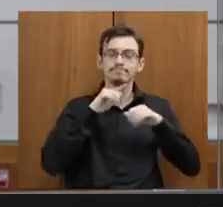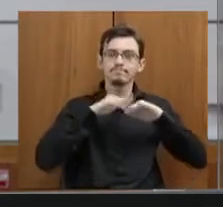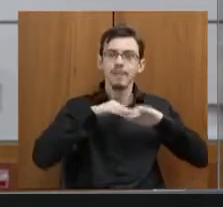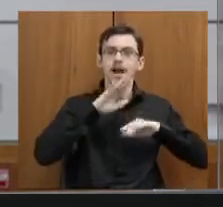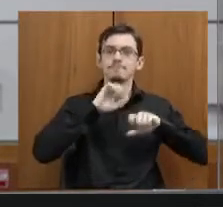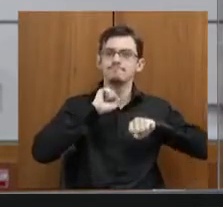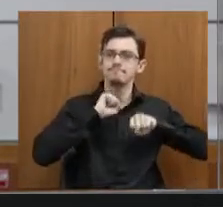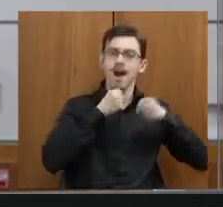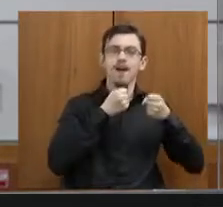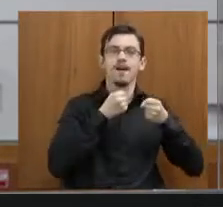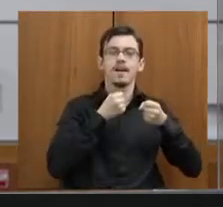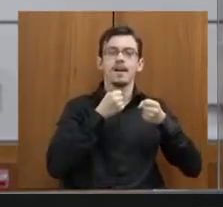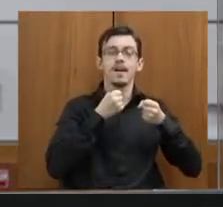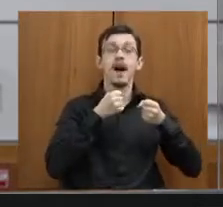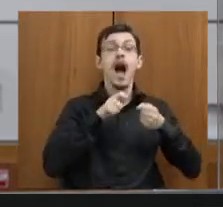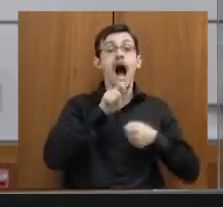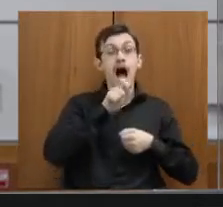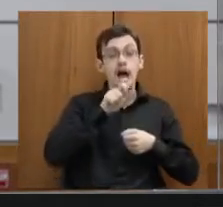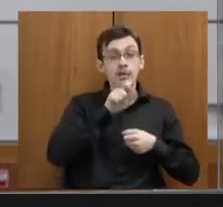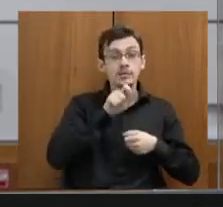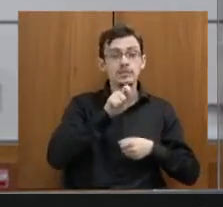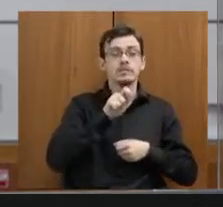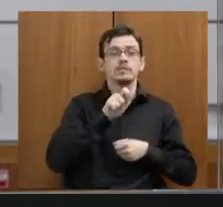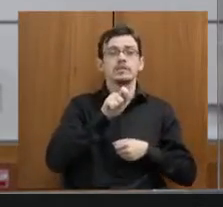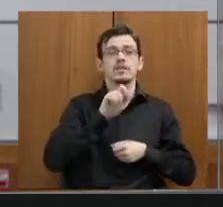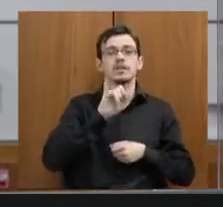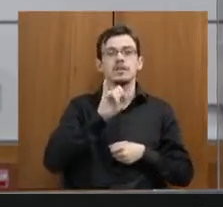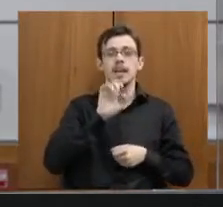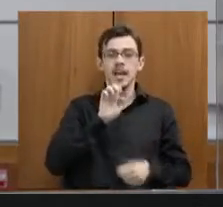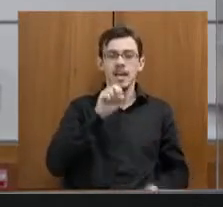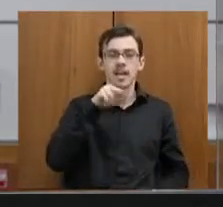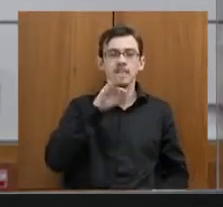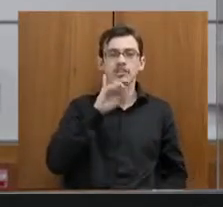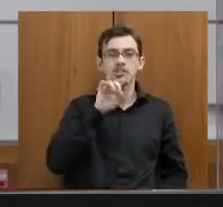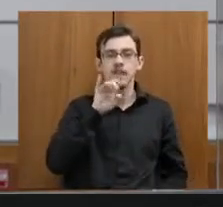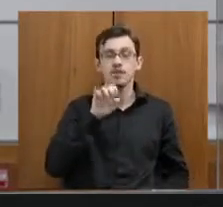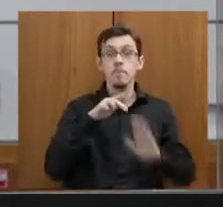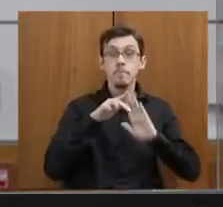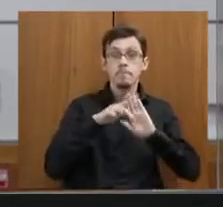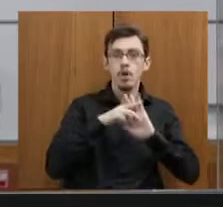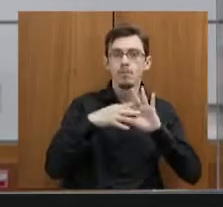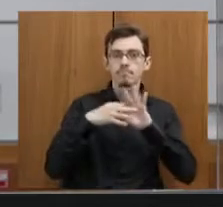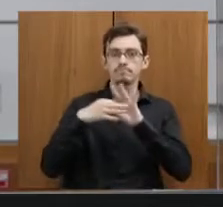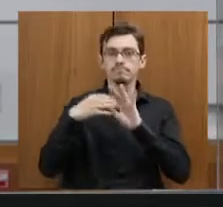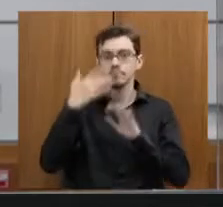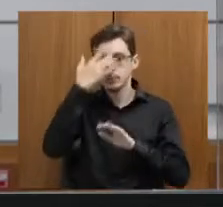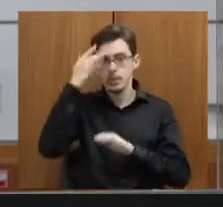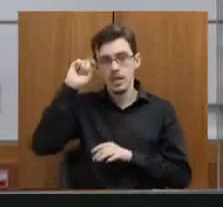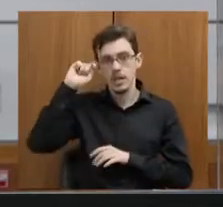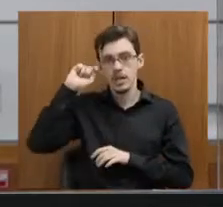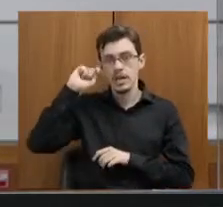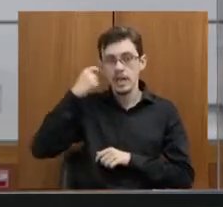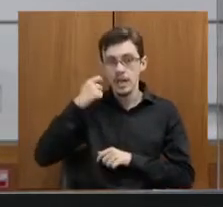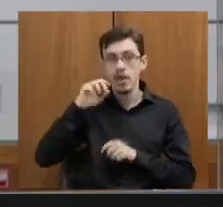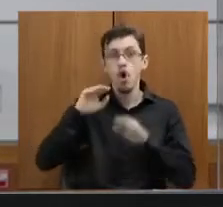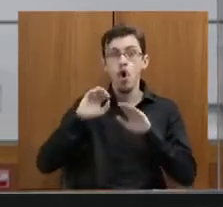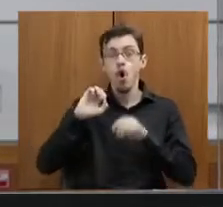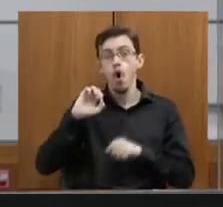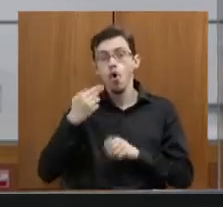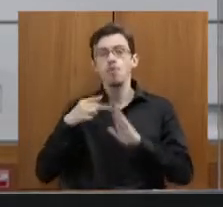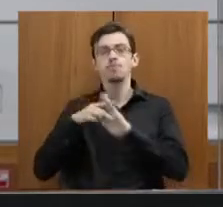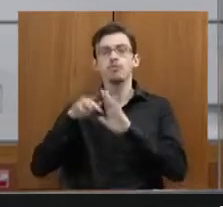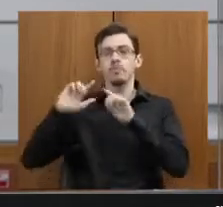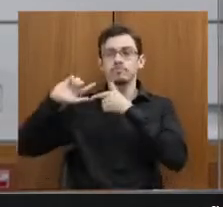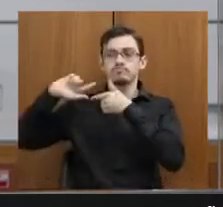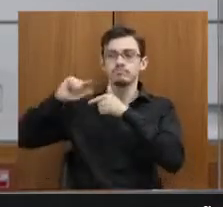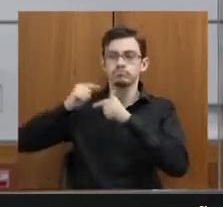né sejam elas as entidades diretamente dos povos e comunidades tradicionais seis velocidades de movimento negro porque